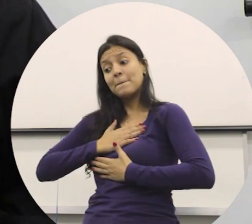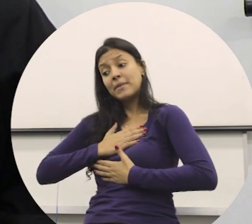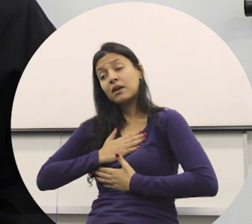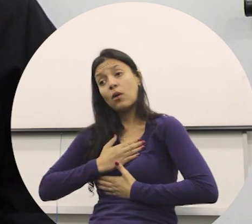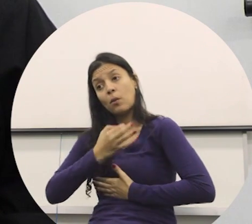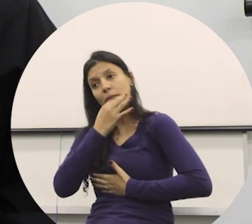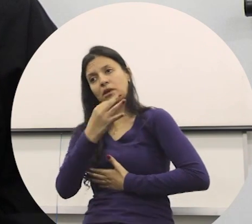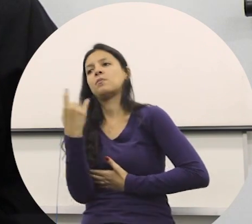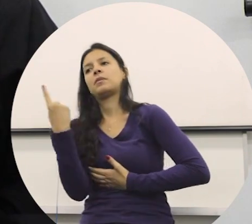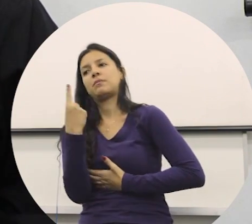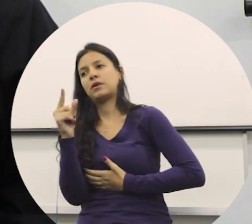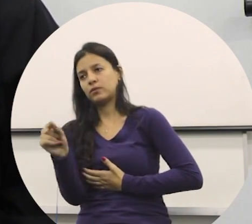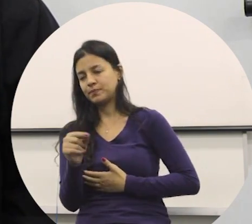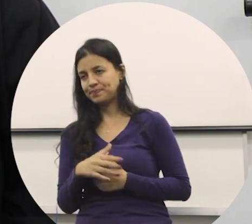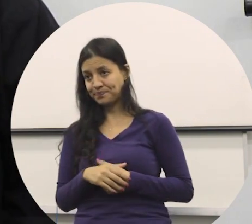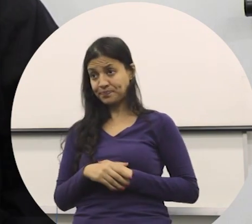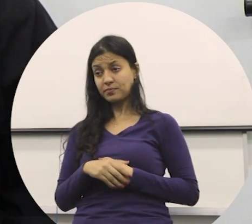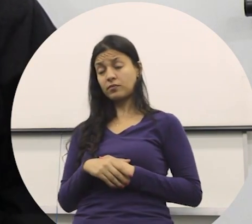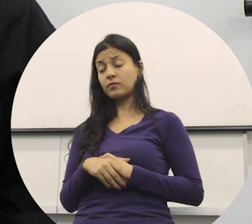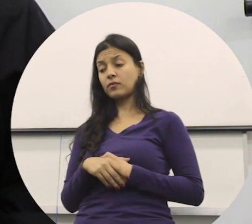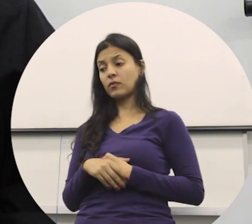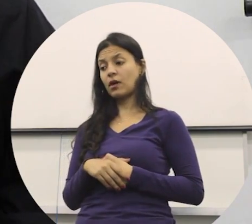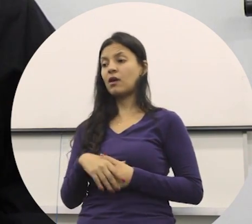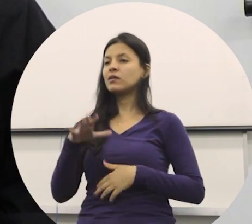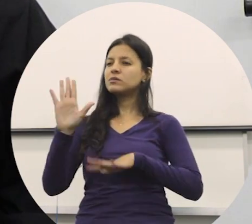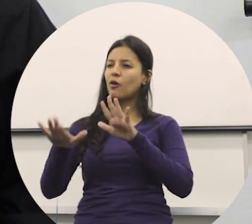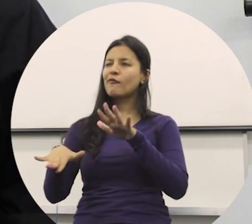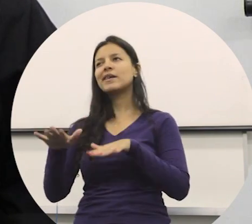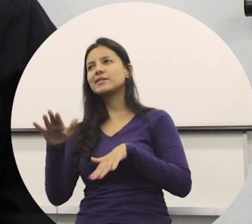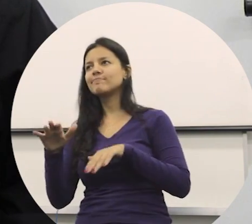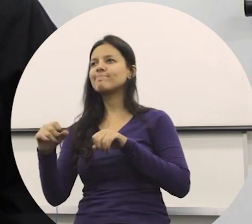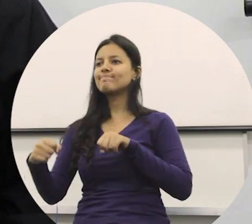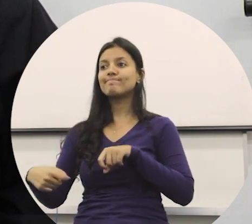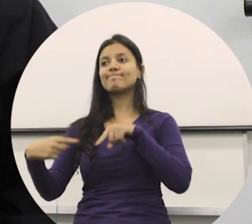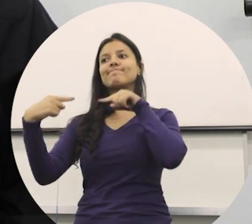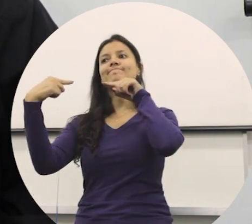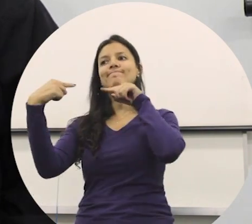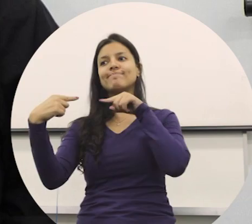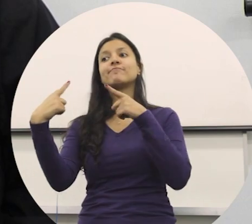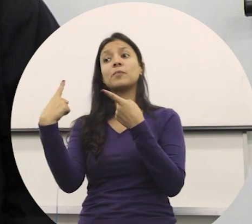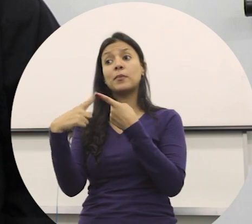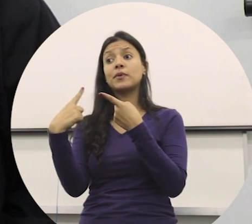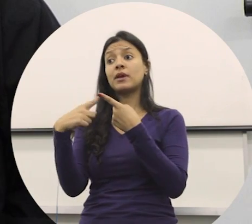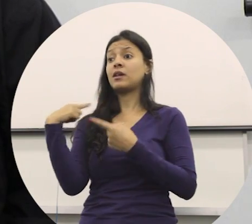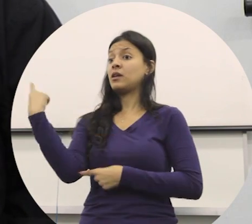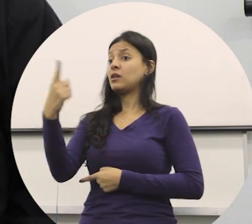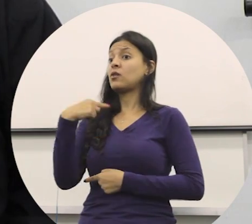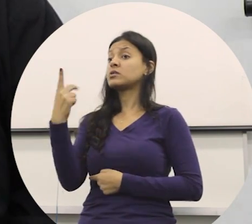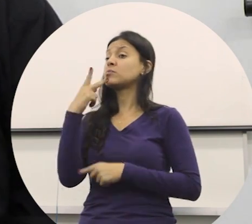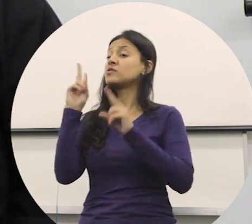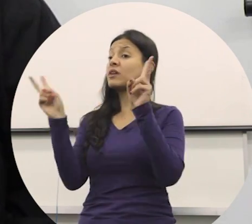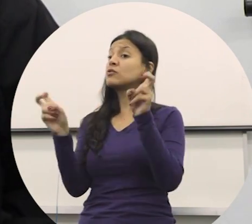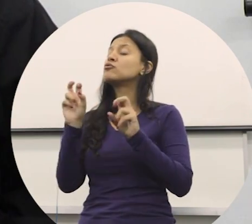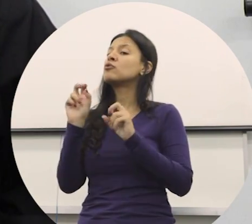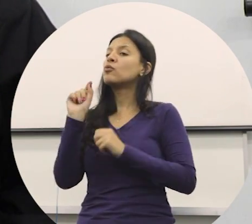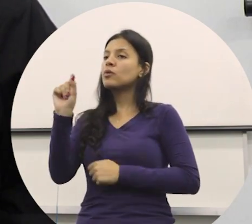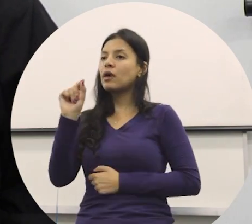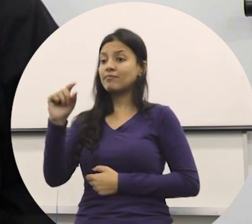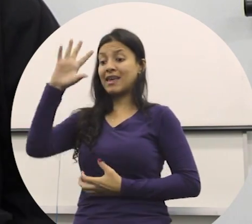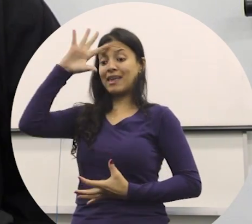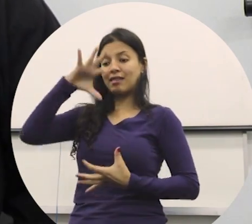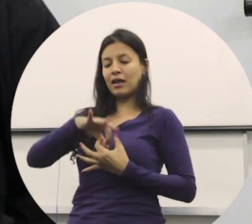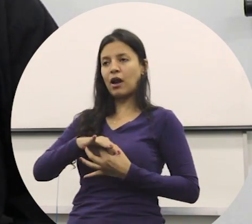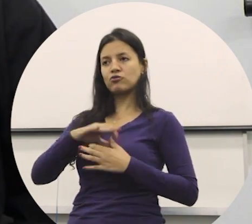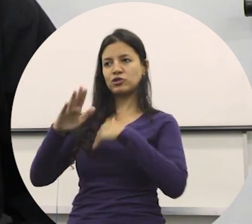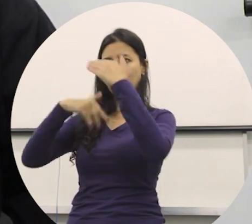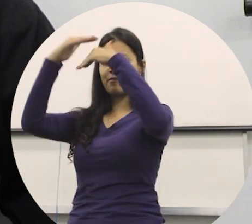é, talvez conflitante com isso, porque nós estamos falando exatamente sobre desenvolvimento integral.